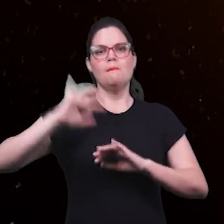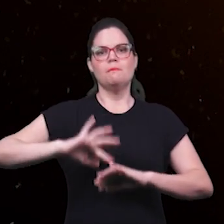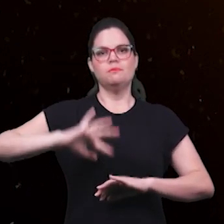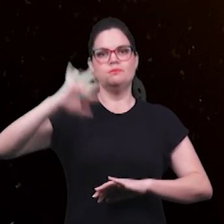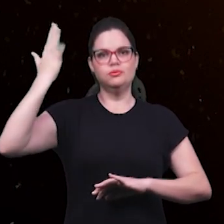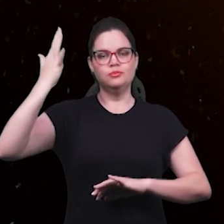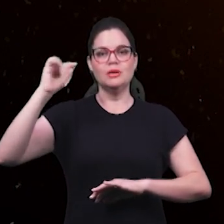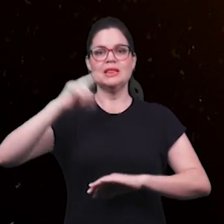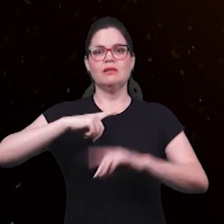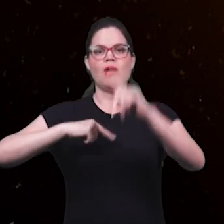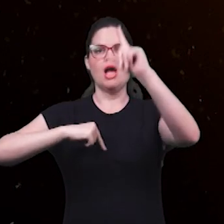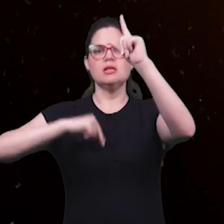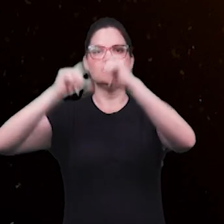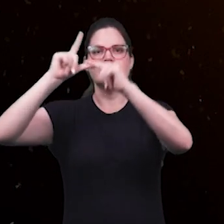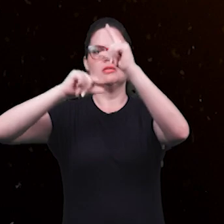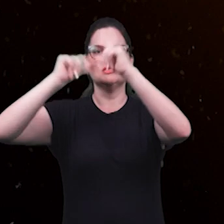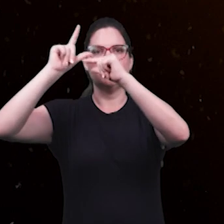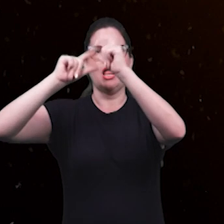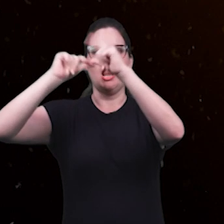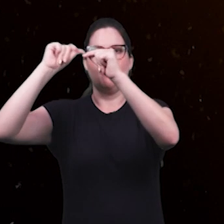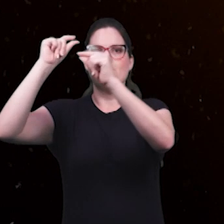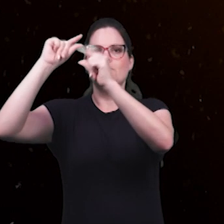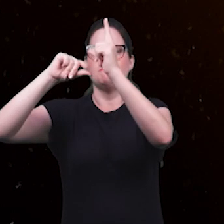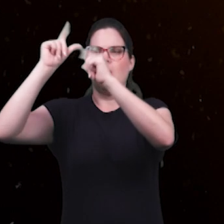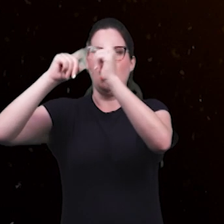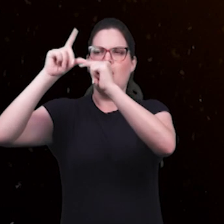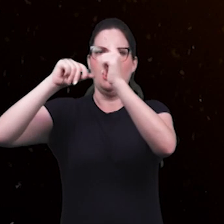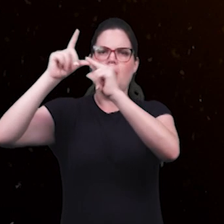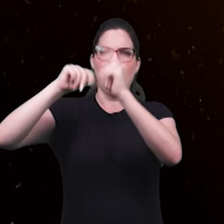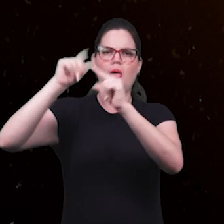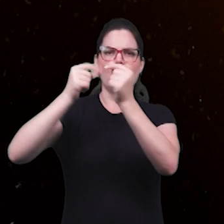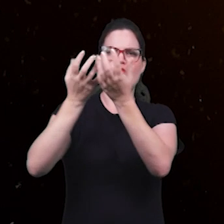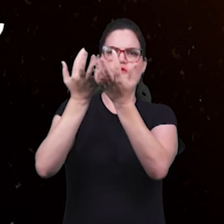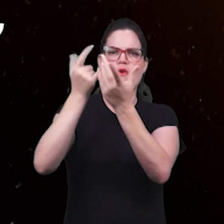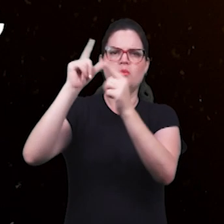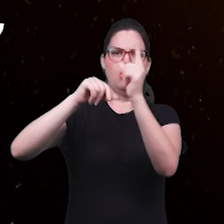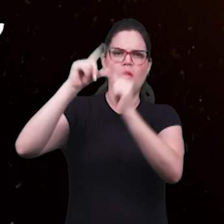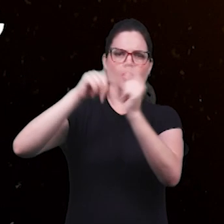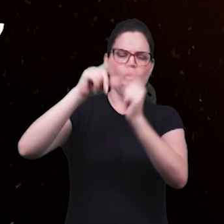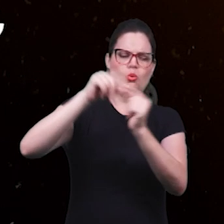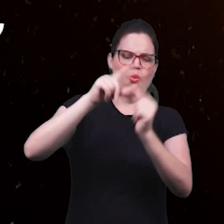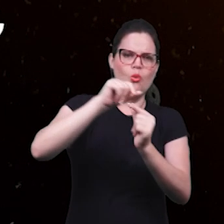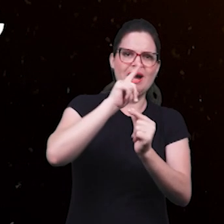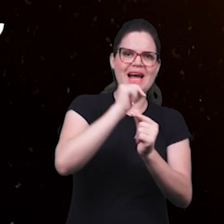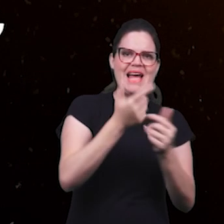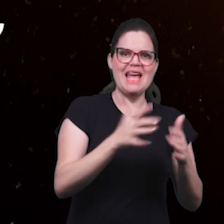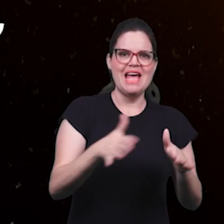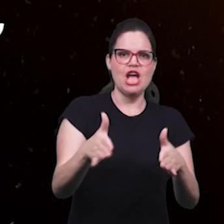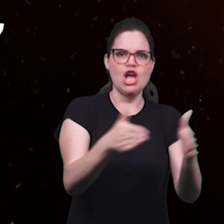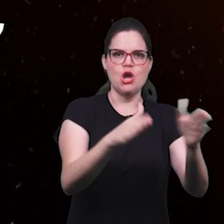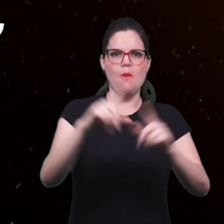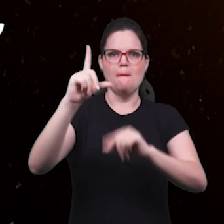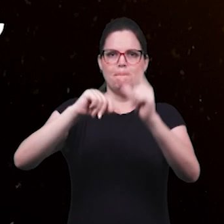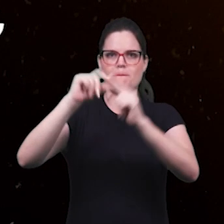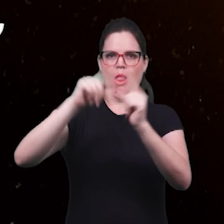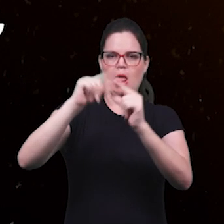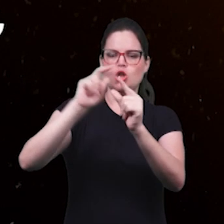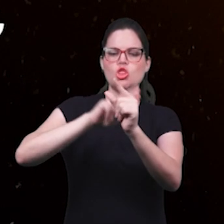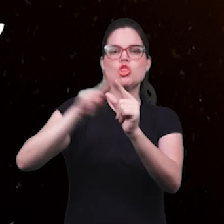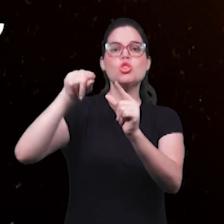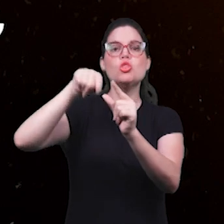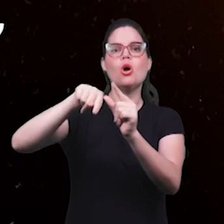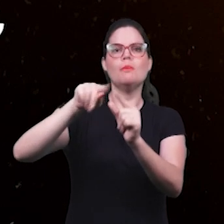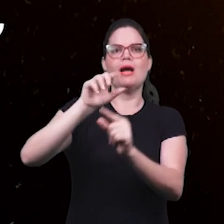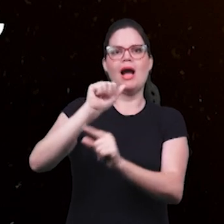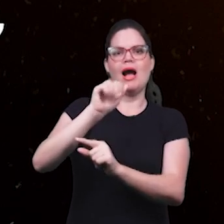e caiu sobre a terça parte dos rios e sobre as fontes das águas. O nome da estrela era Absinto, e a terça parte das águas tornou-se